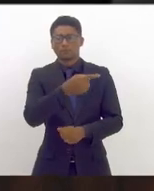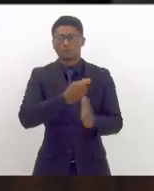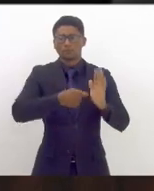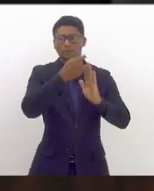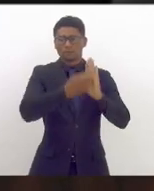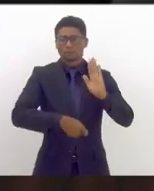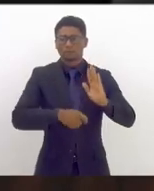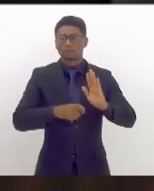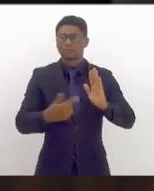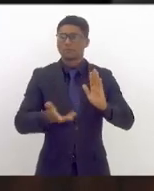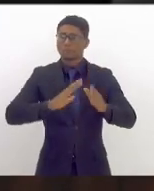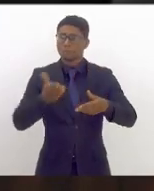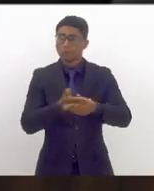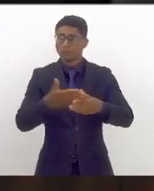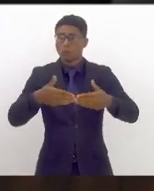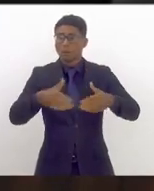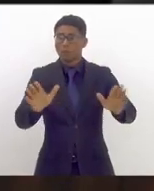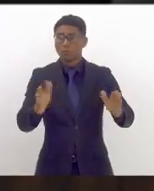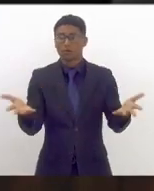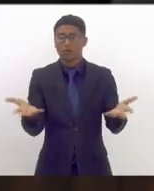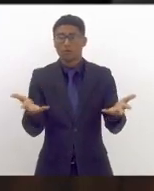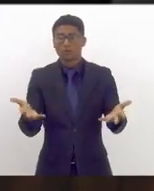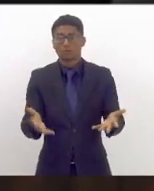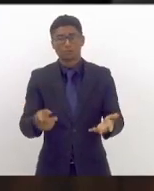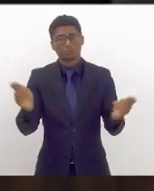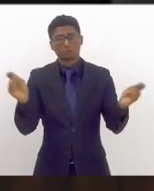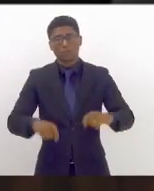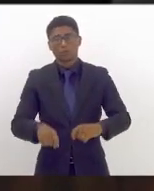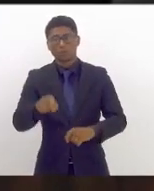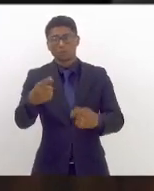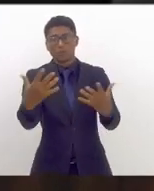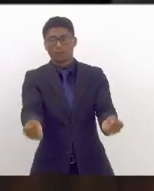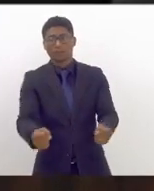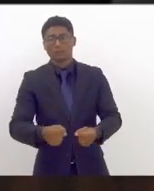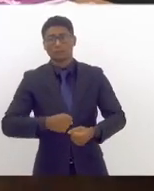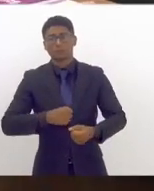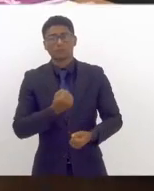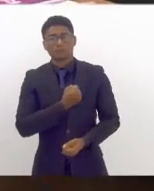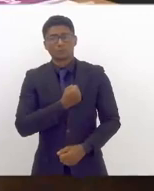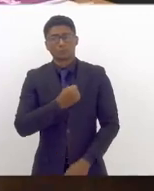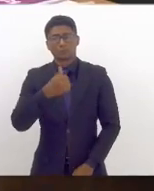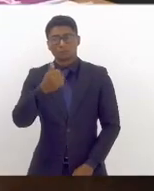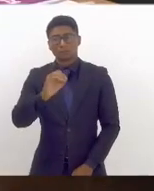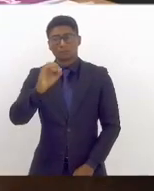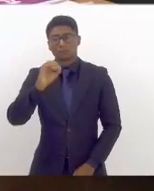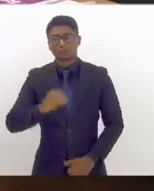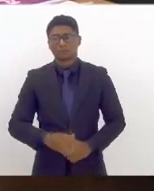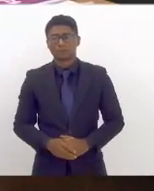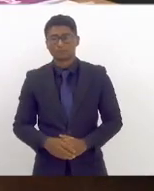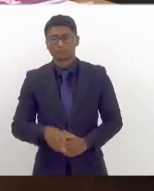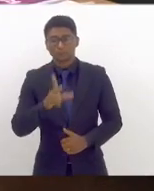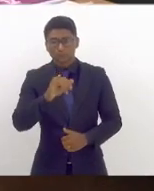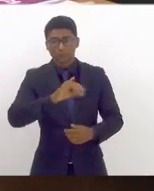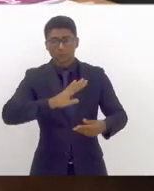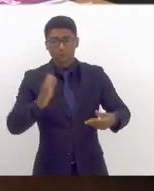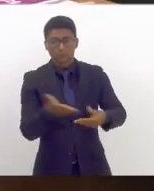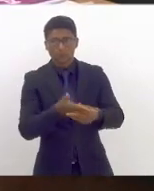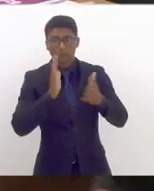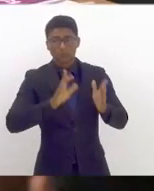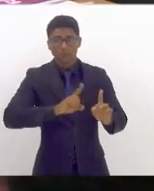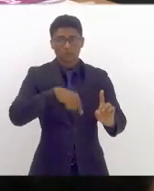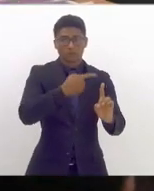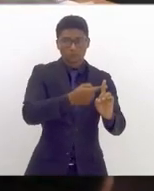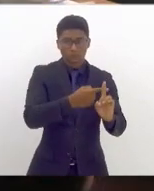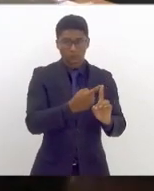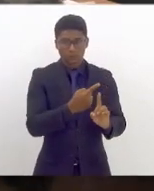processo iniciado agora então você lê você pode acatar número 10 mas ainda se o processo já tiver tramitando um ano tem